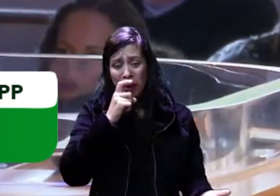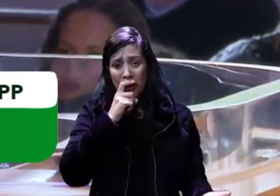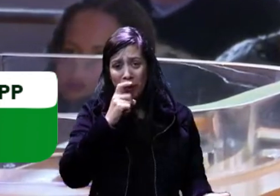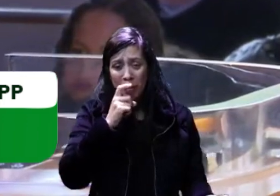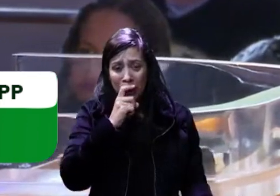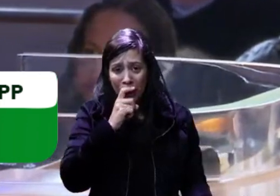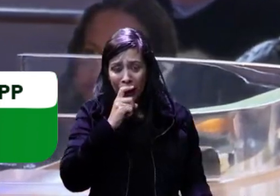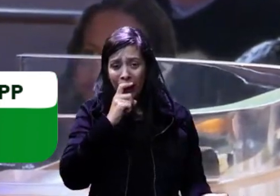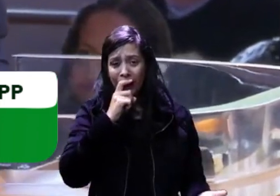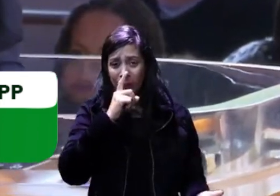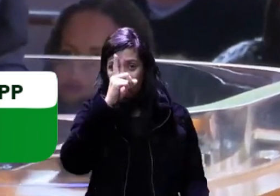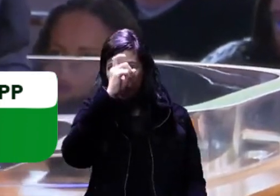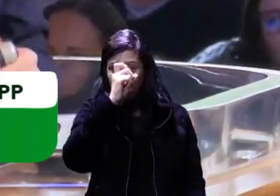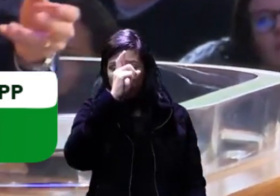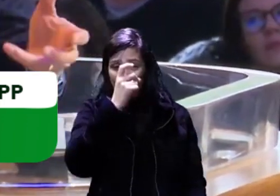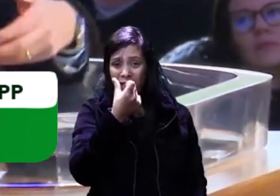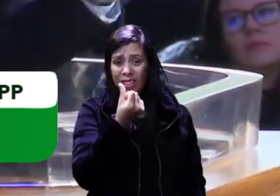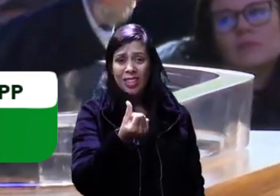perdeu a vida.